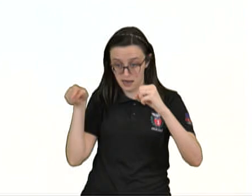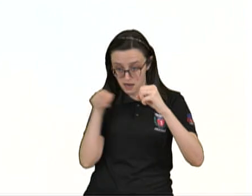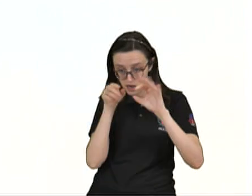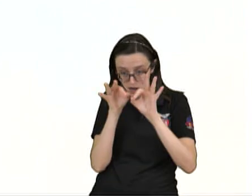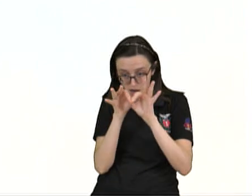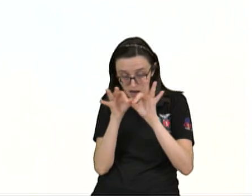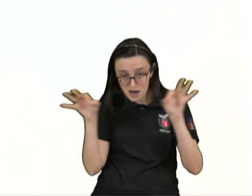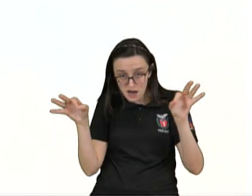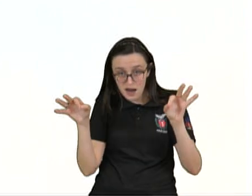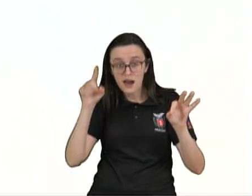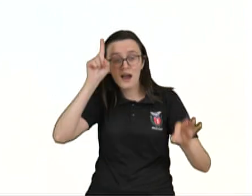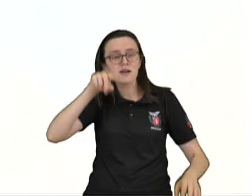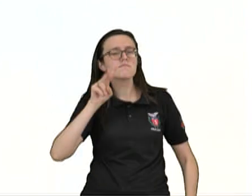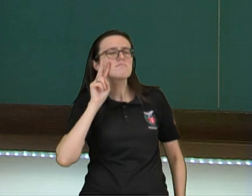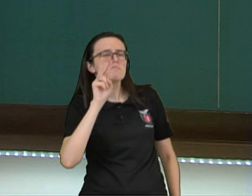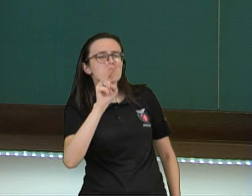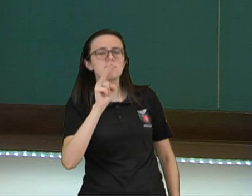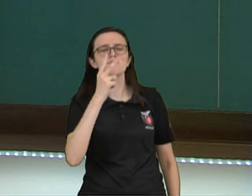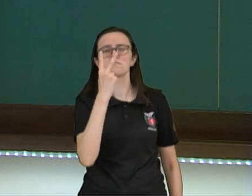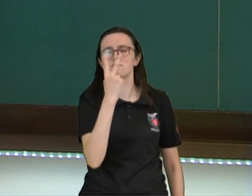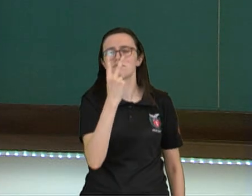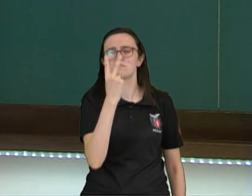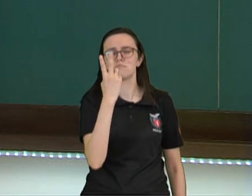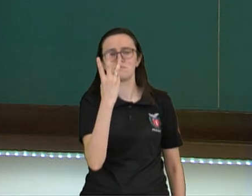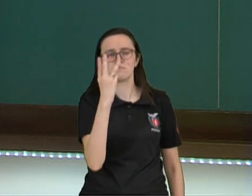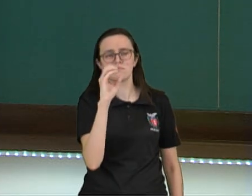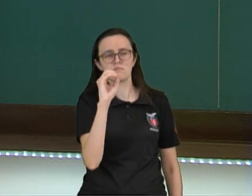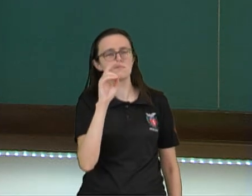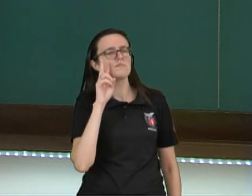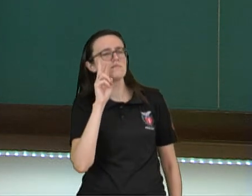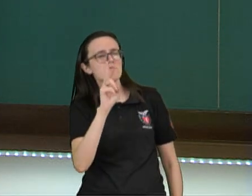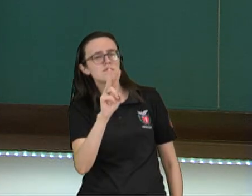320 milhões de quilômetros.